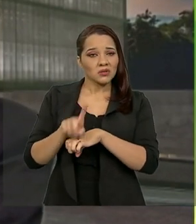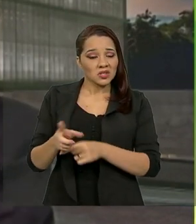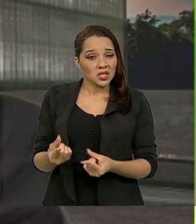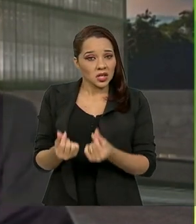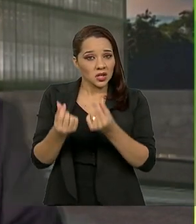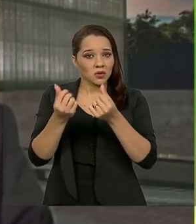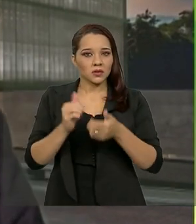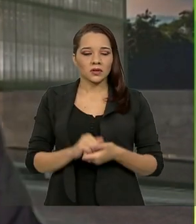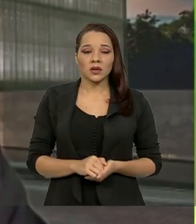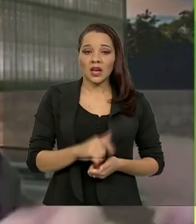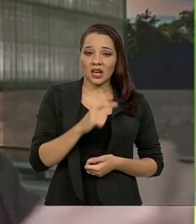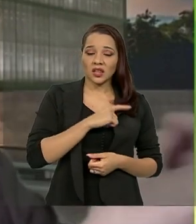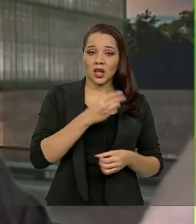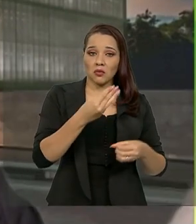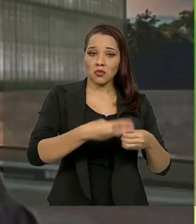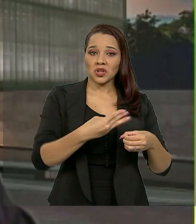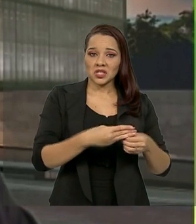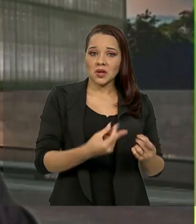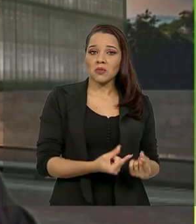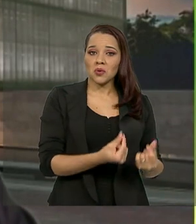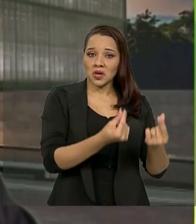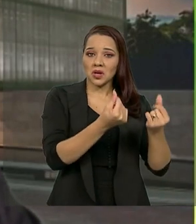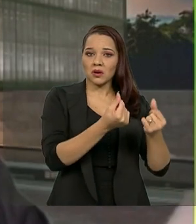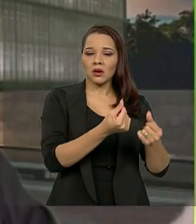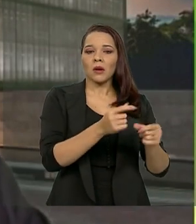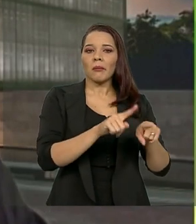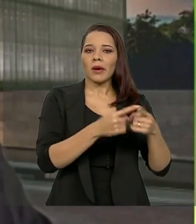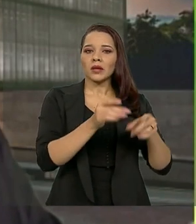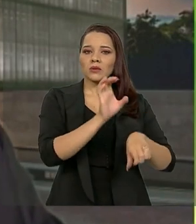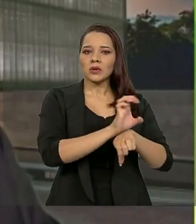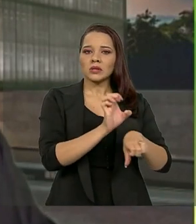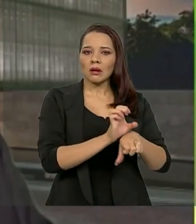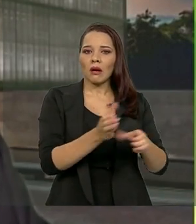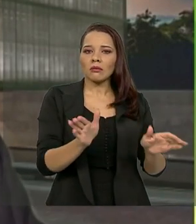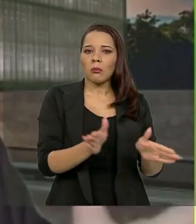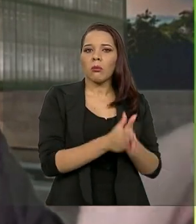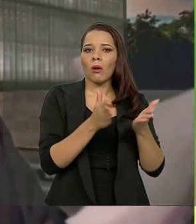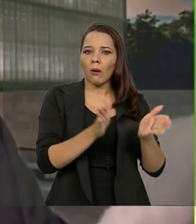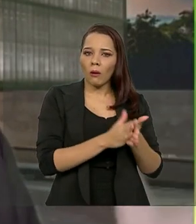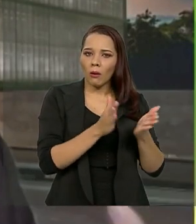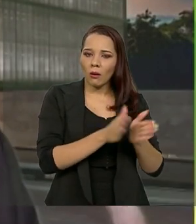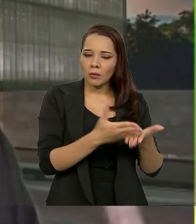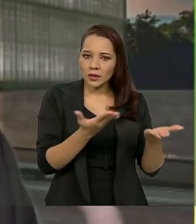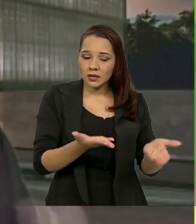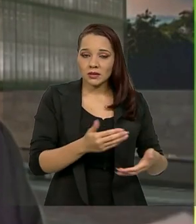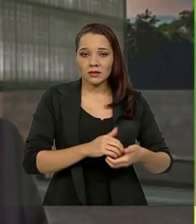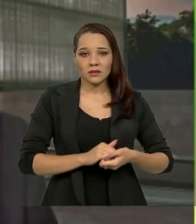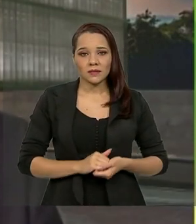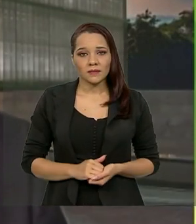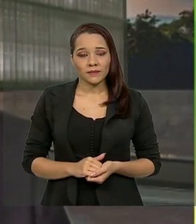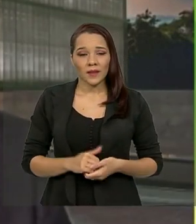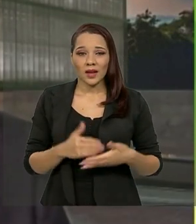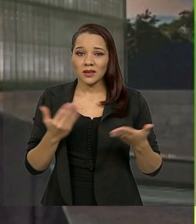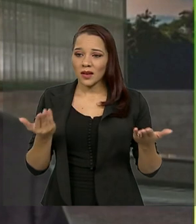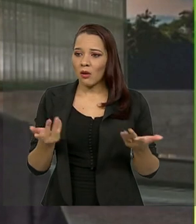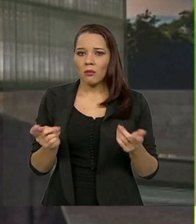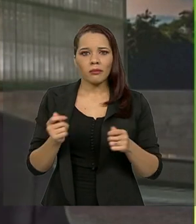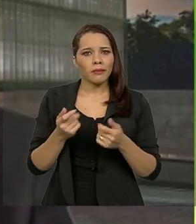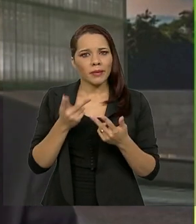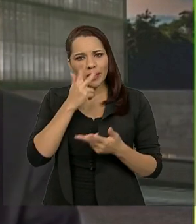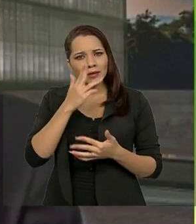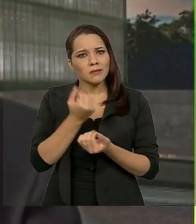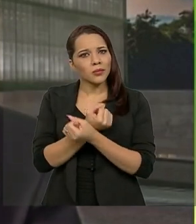ricos e temos municípios ricos em estados considerados pobres. Isto não é